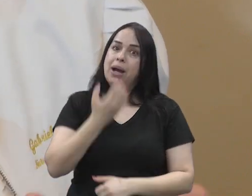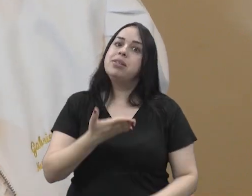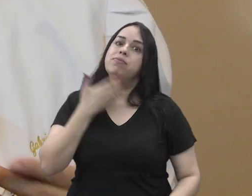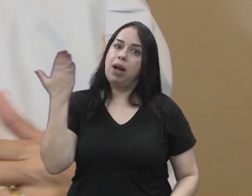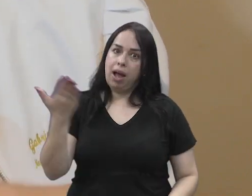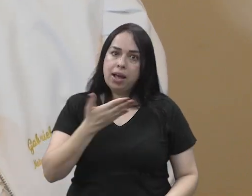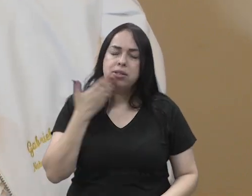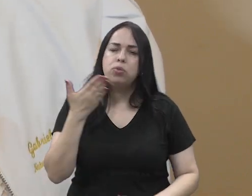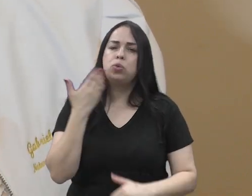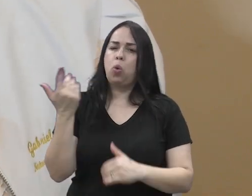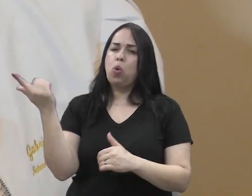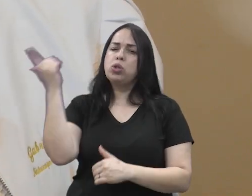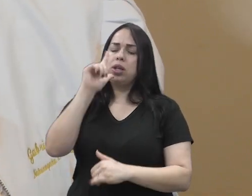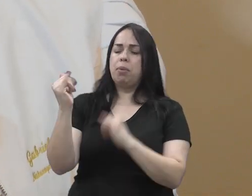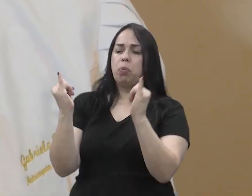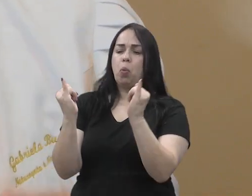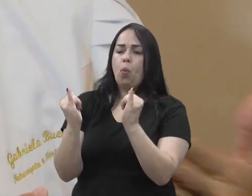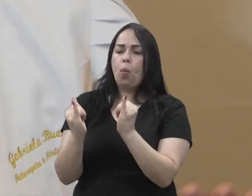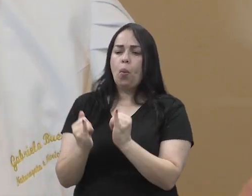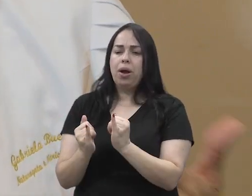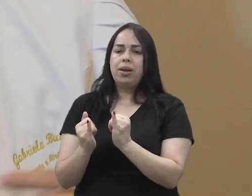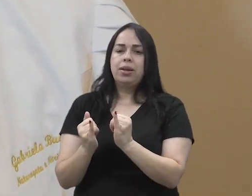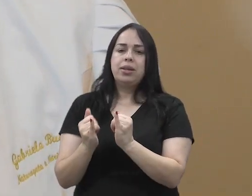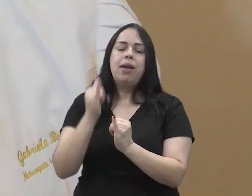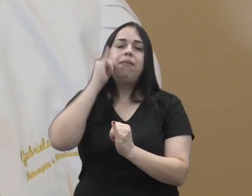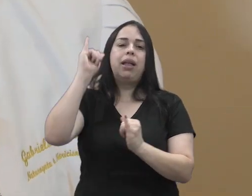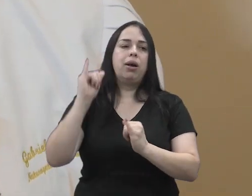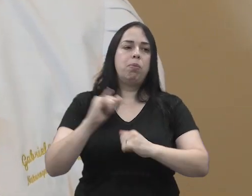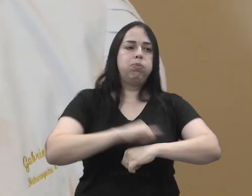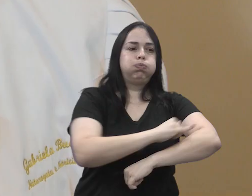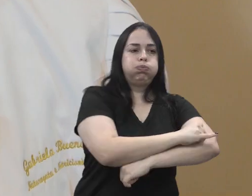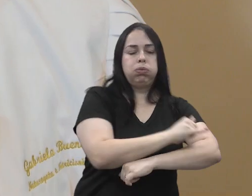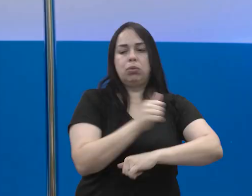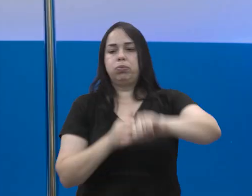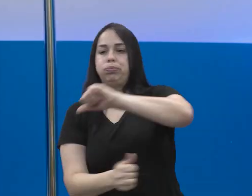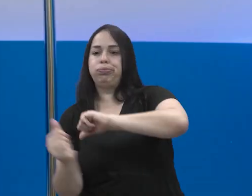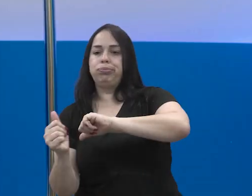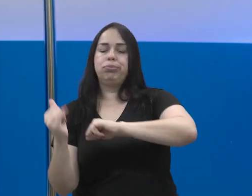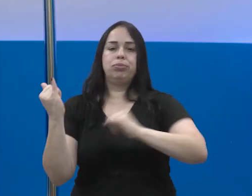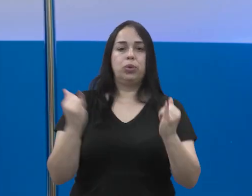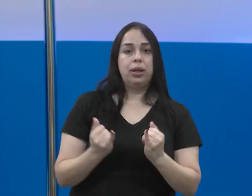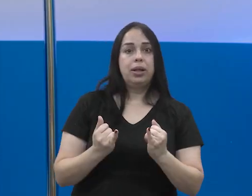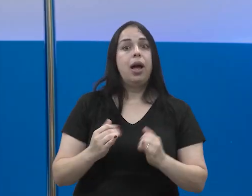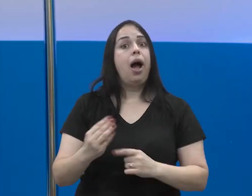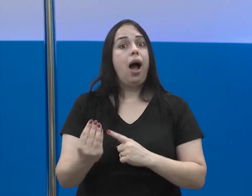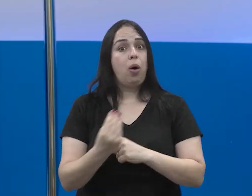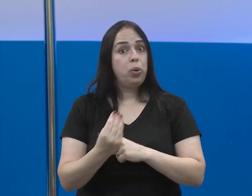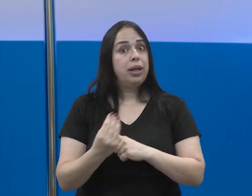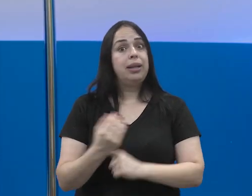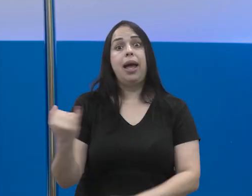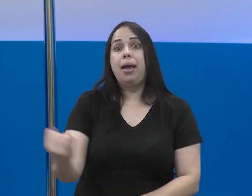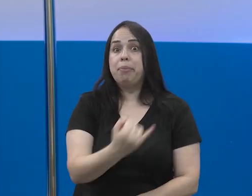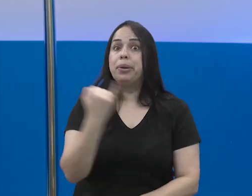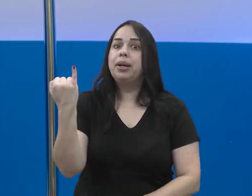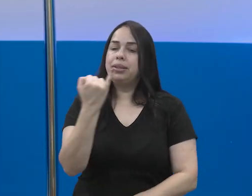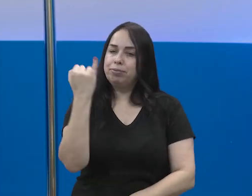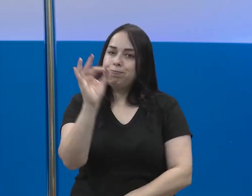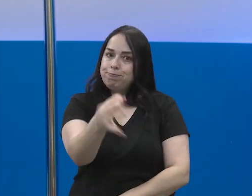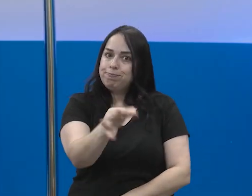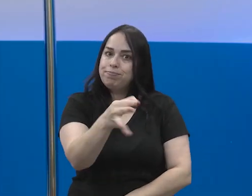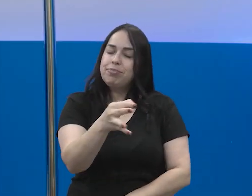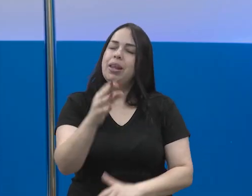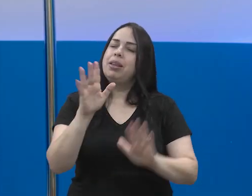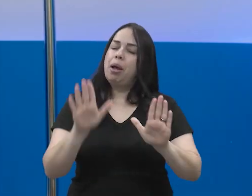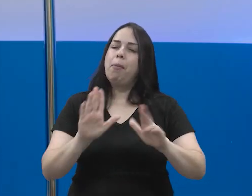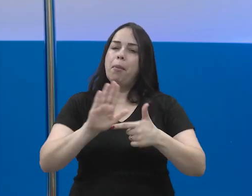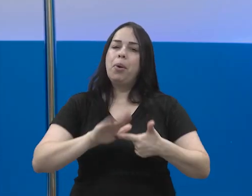E daí vai ser muito mais fácil você manter esse peso e não sofrer com o efeito sanfona. O cuidado com a saúde precisa ser uma prioridade, não é